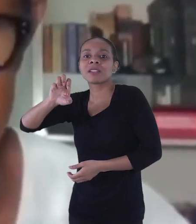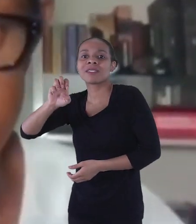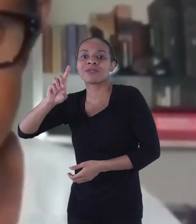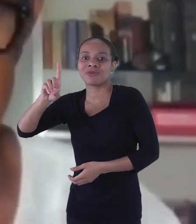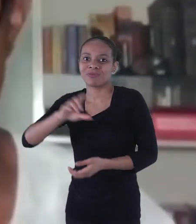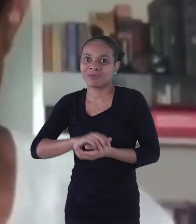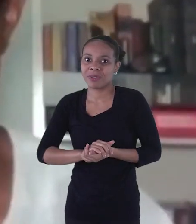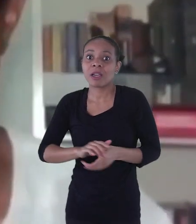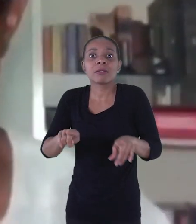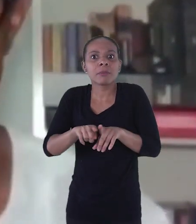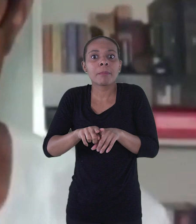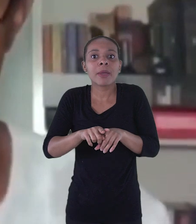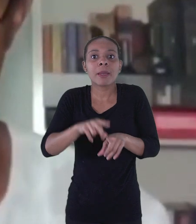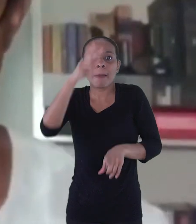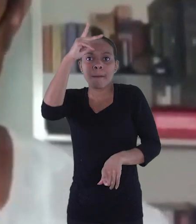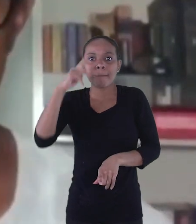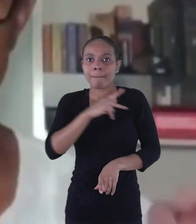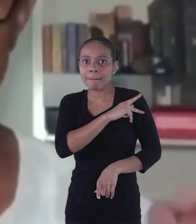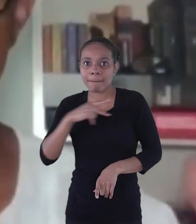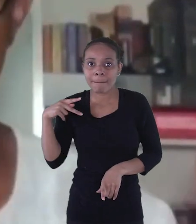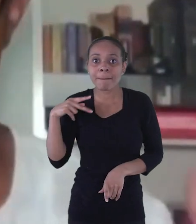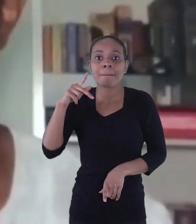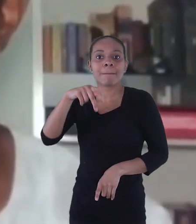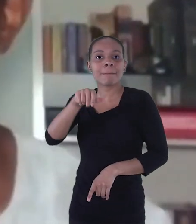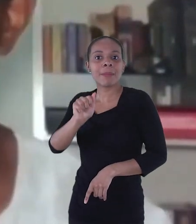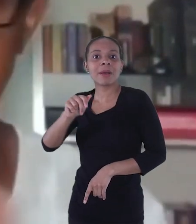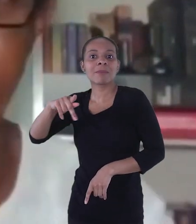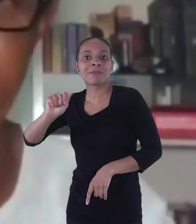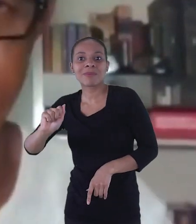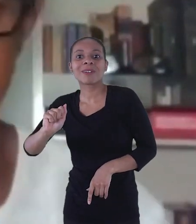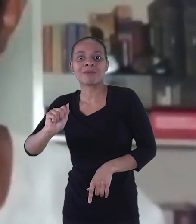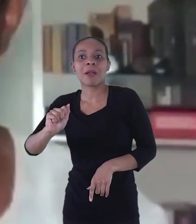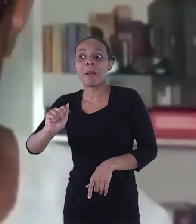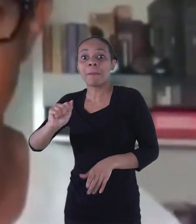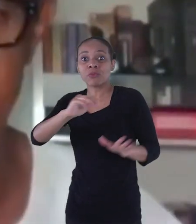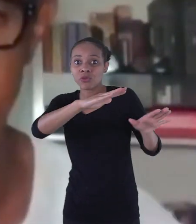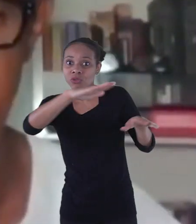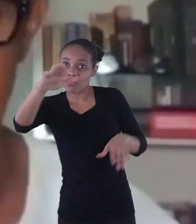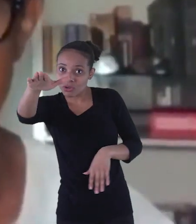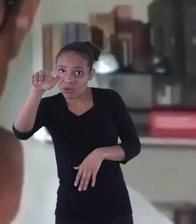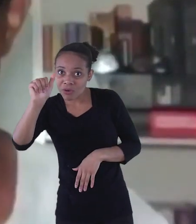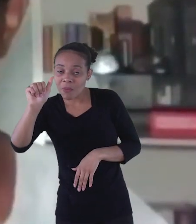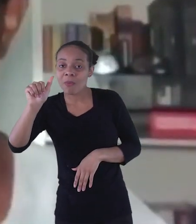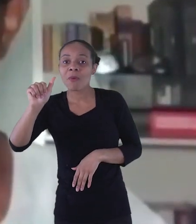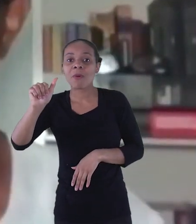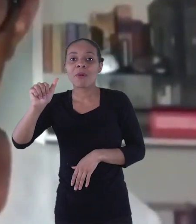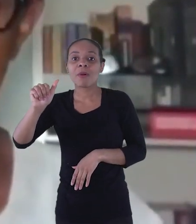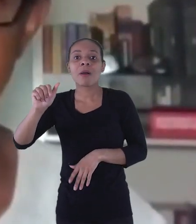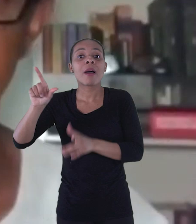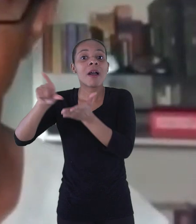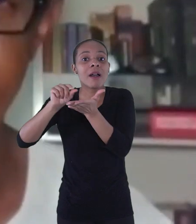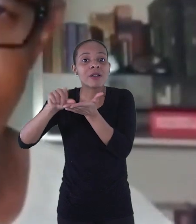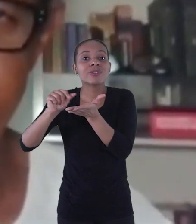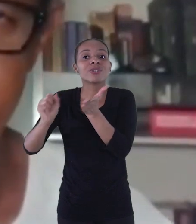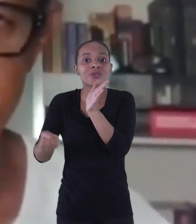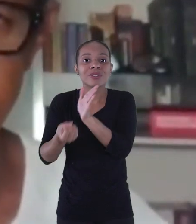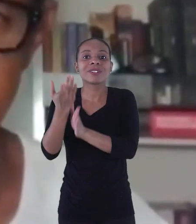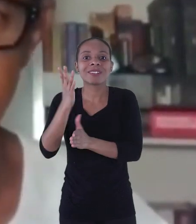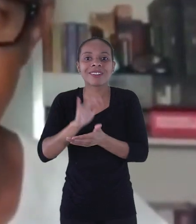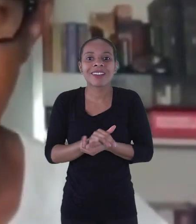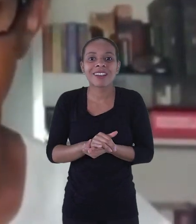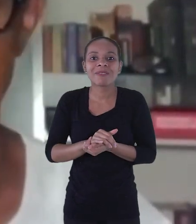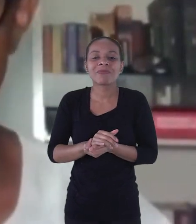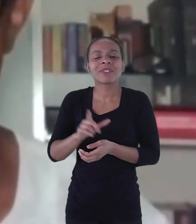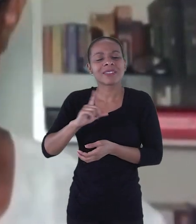para Papa. Então, ela no exterior, até li agora um livro chamado Cartas a uma